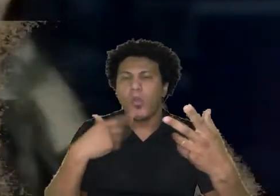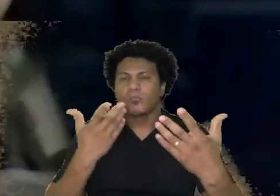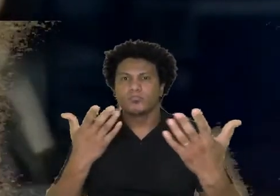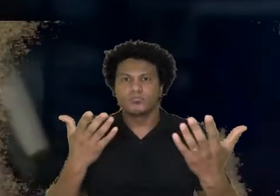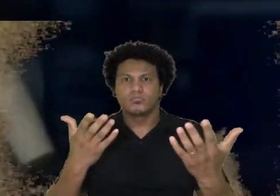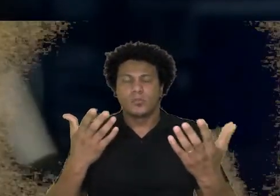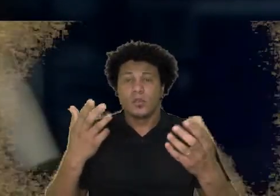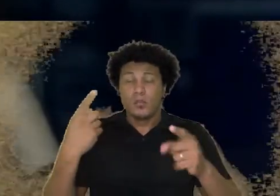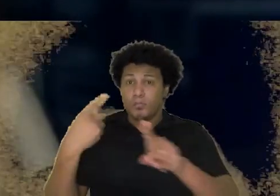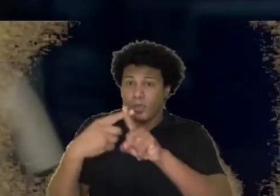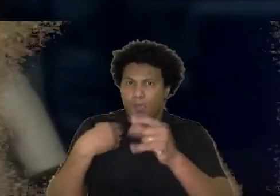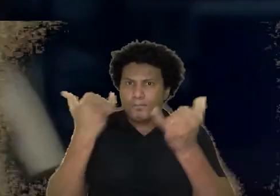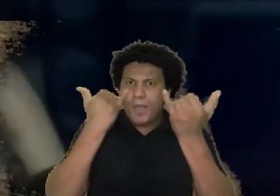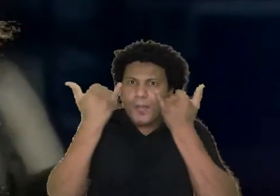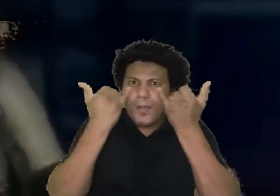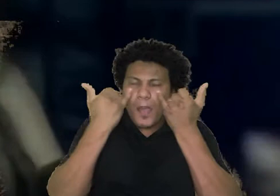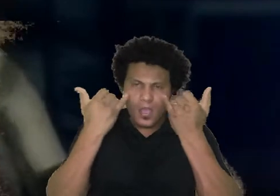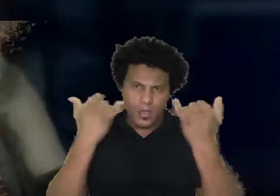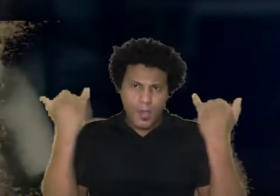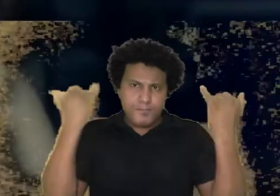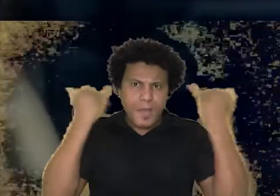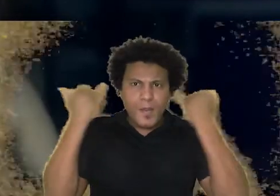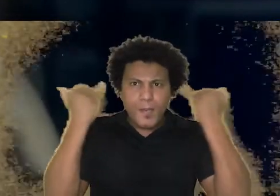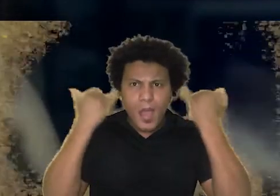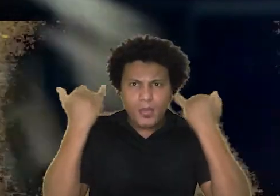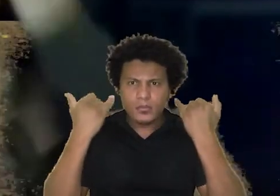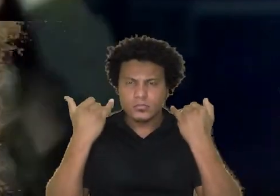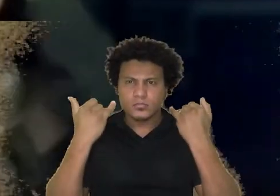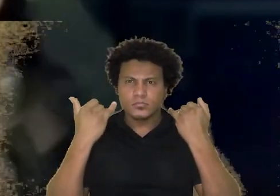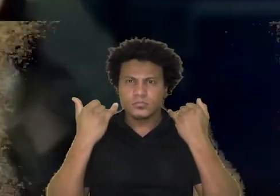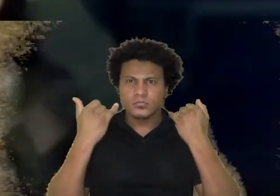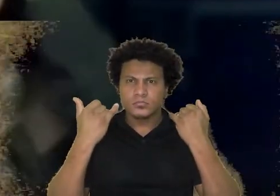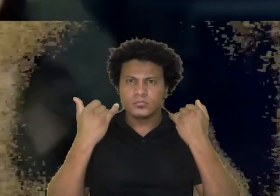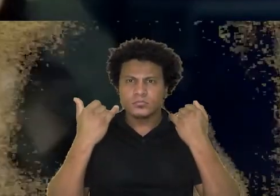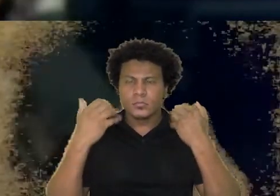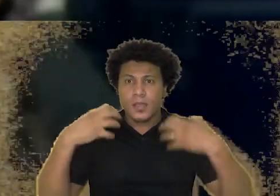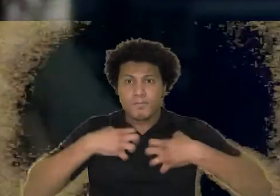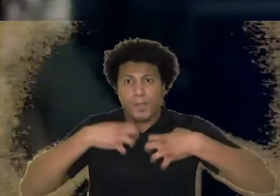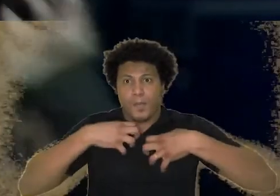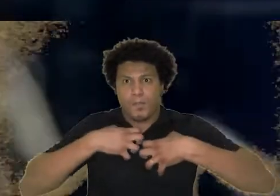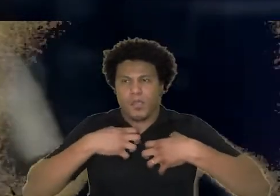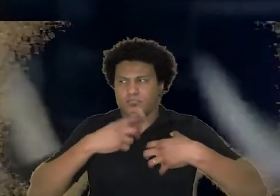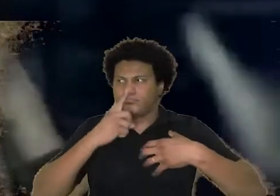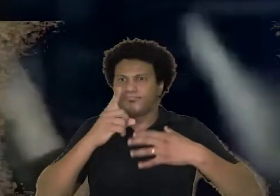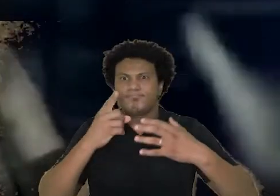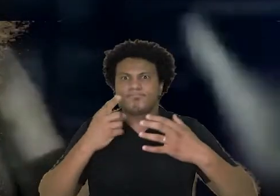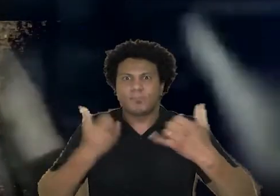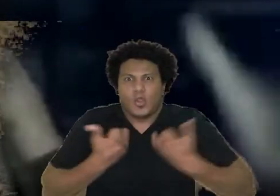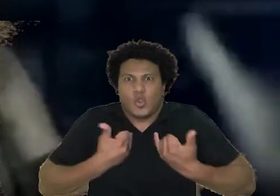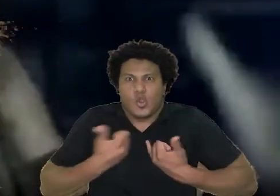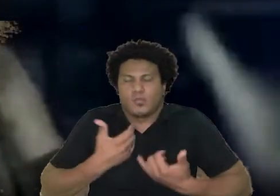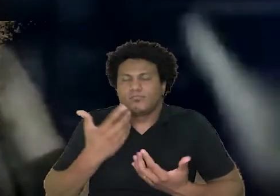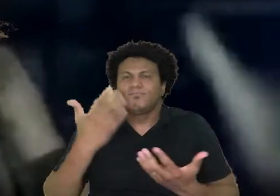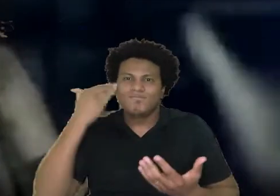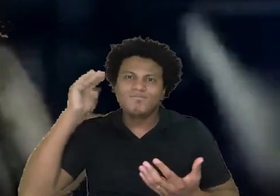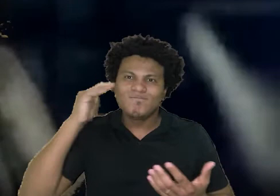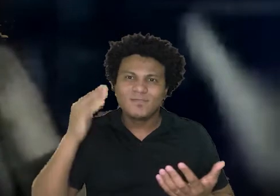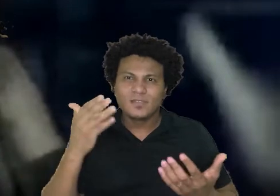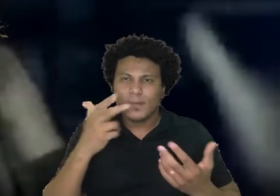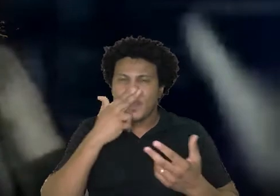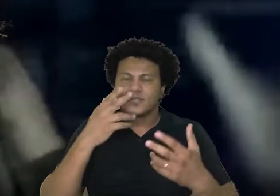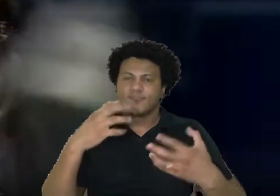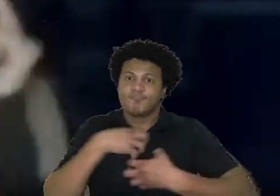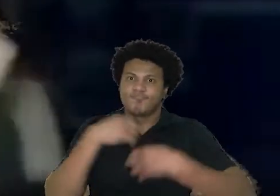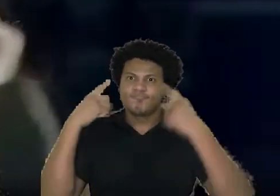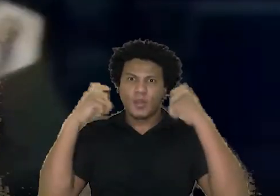que está entrando a informação por todos os poros, por todos os lados, porque entra, vai entrando, assim, não é só pelo